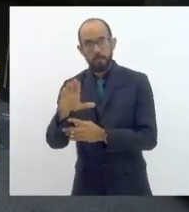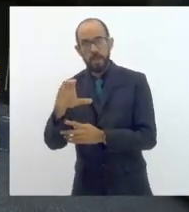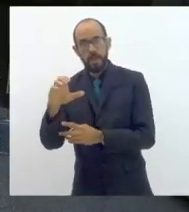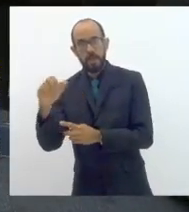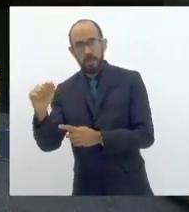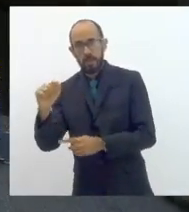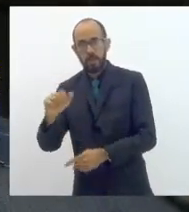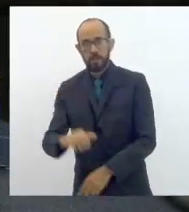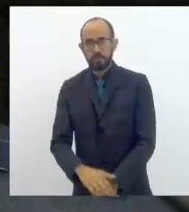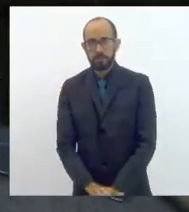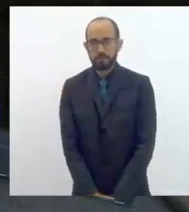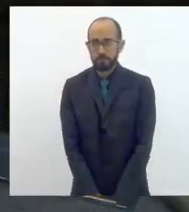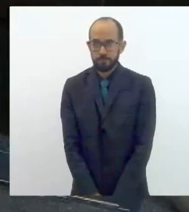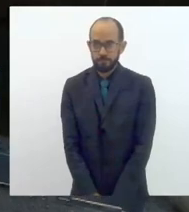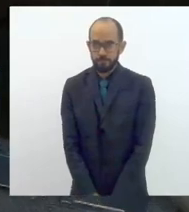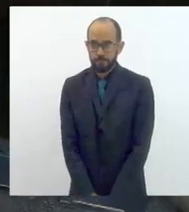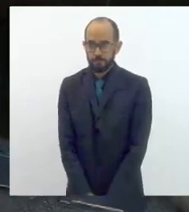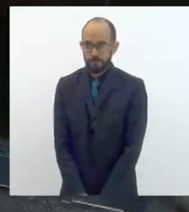Alves.